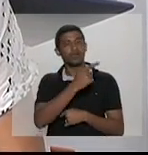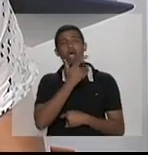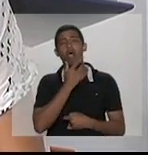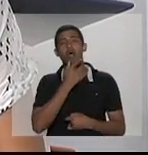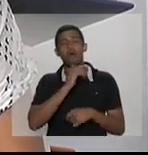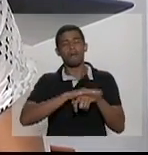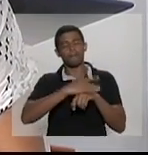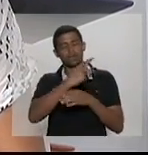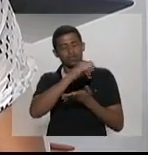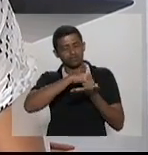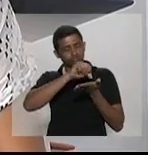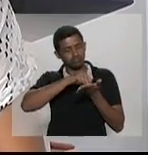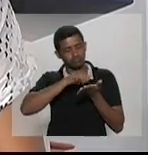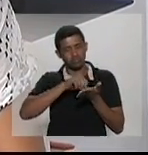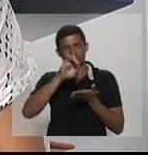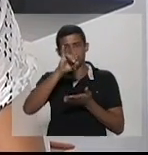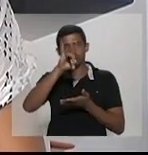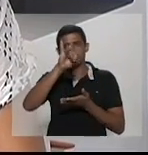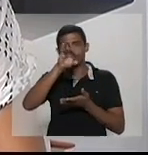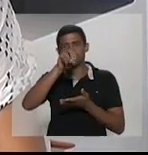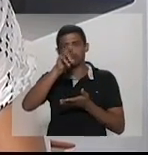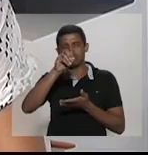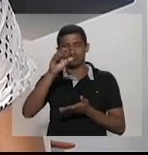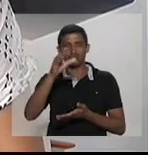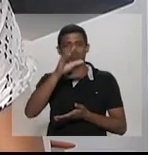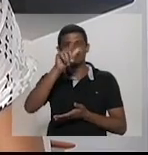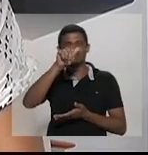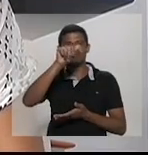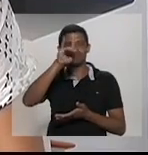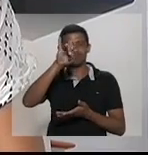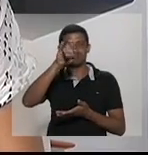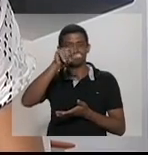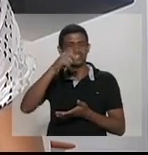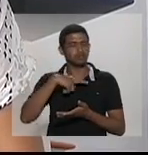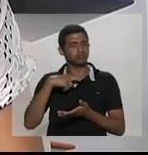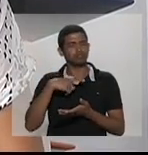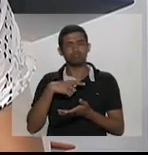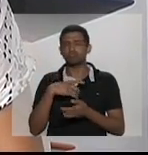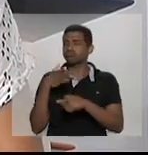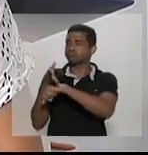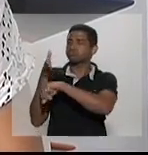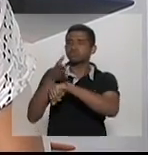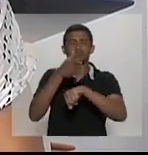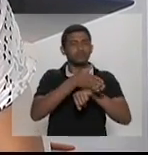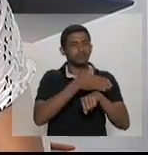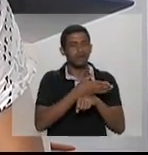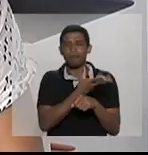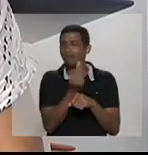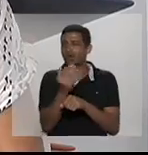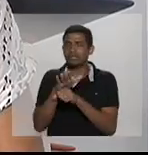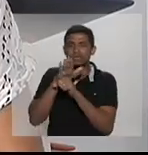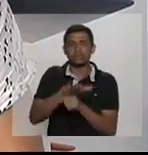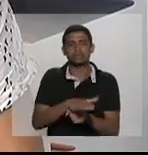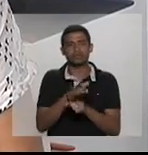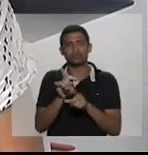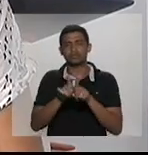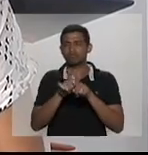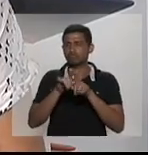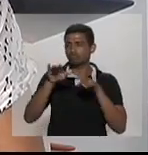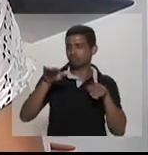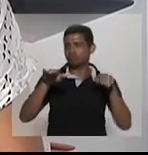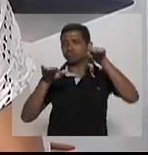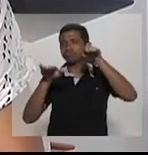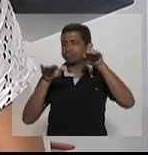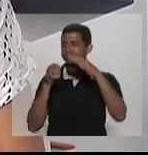como homem, né, como escritor, o Eduardo Galeano acessa, né, esse lugar das opressões, né, e da dominação, né,